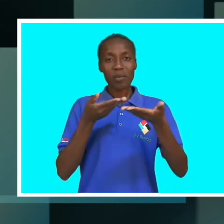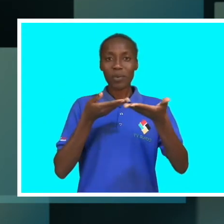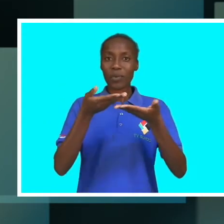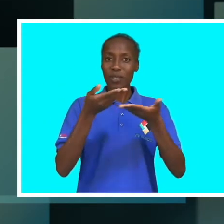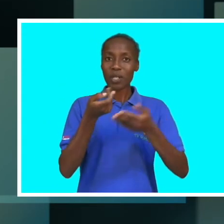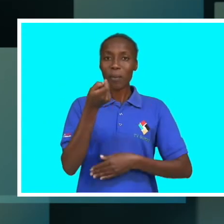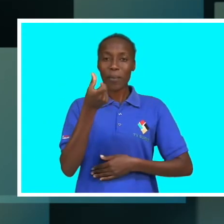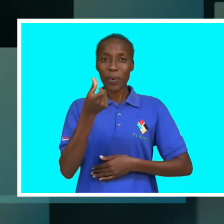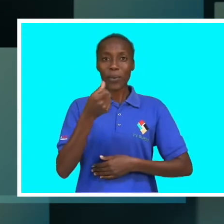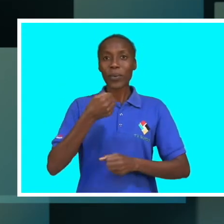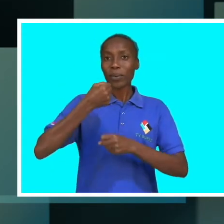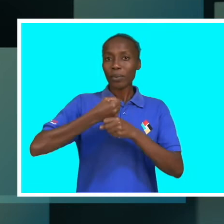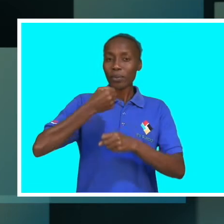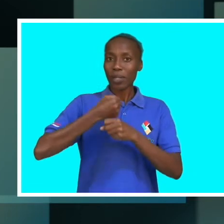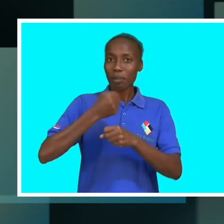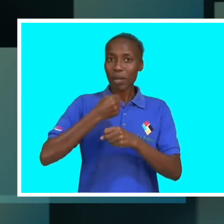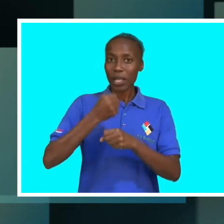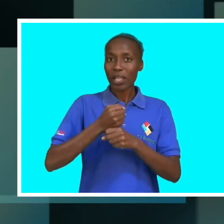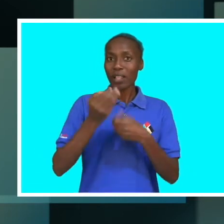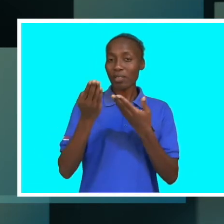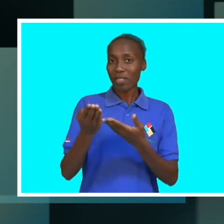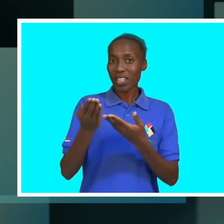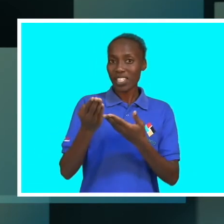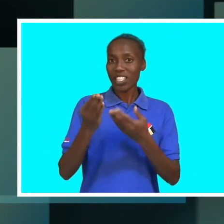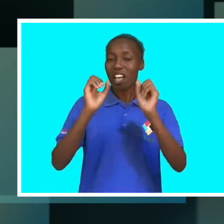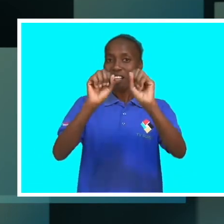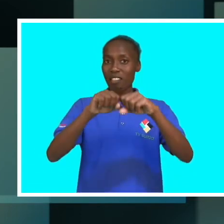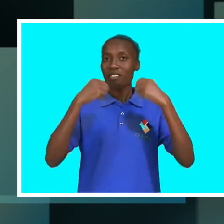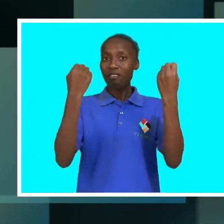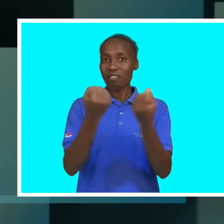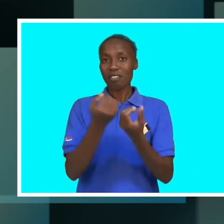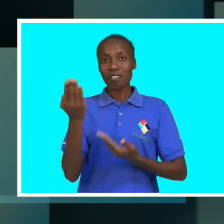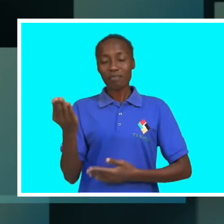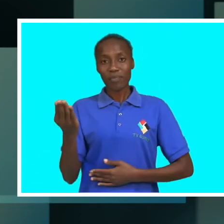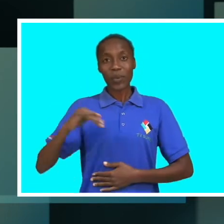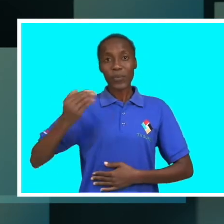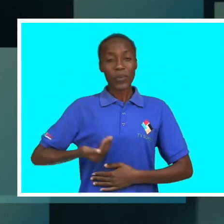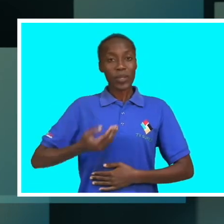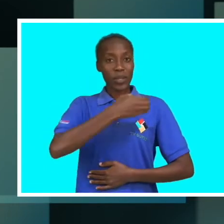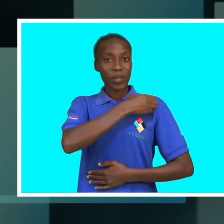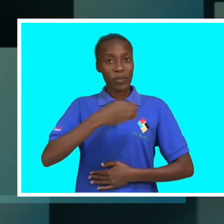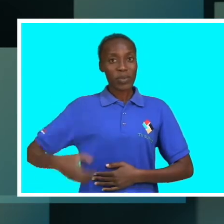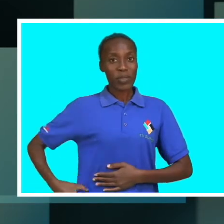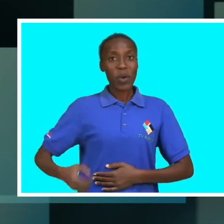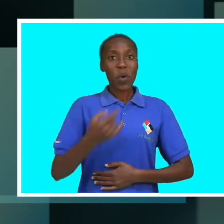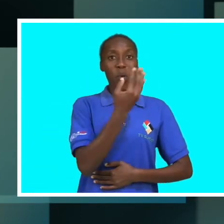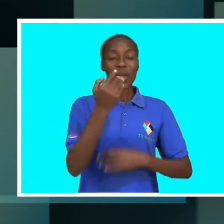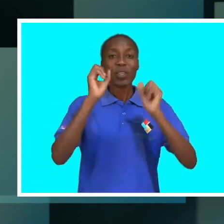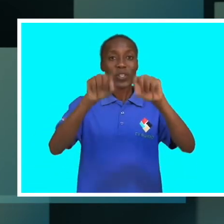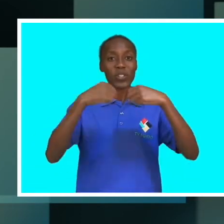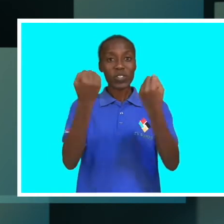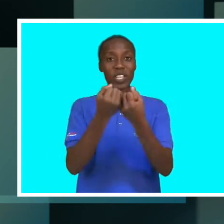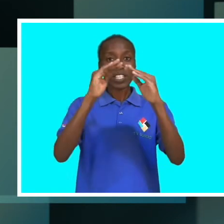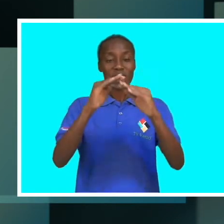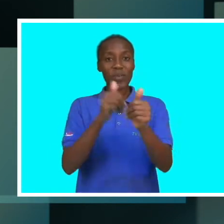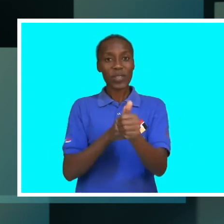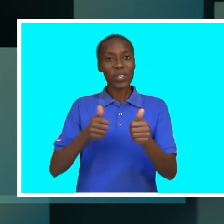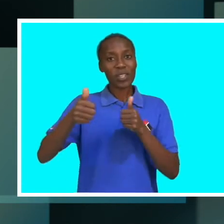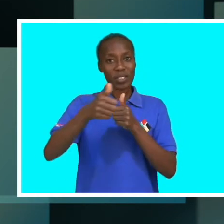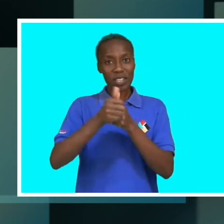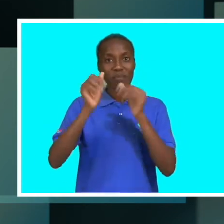partilhar um pouco daquilo que são os trabalhos desta agremiação. Senhora Presidente, quantas associações são